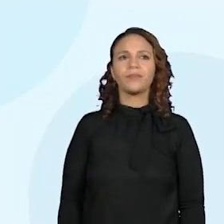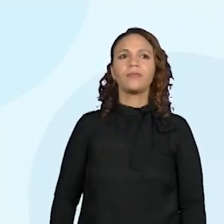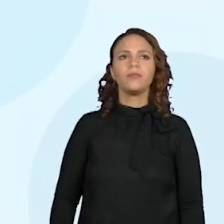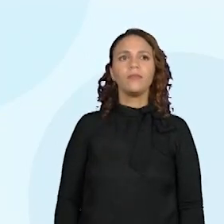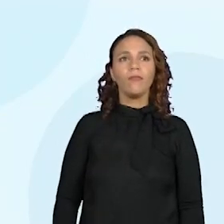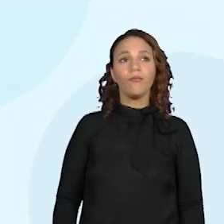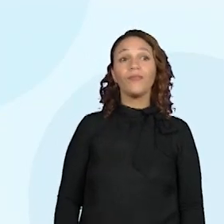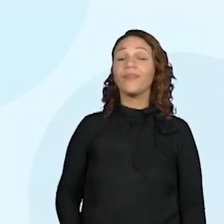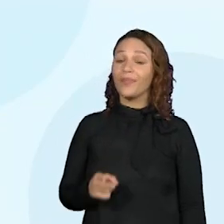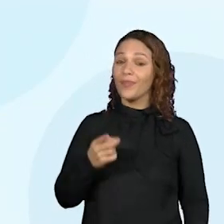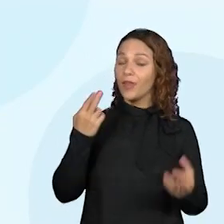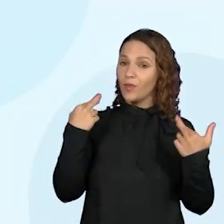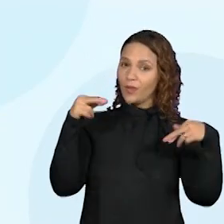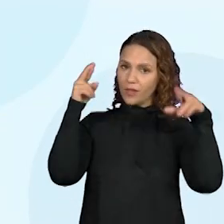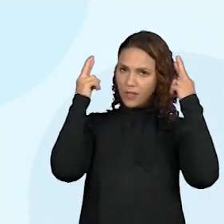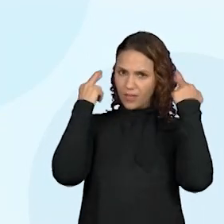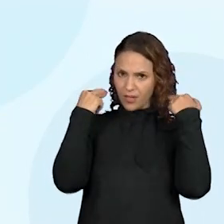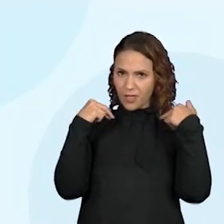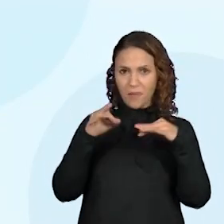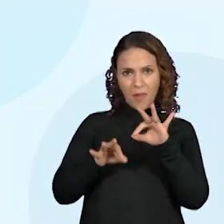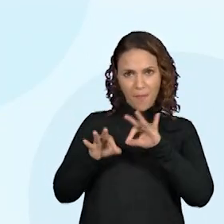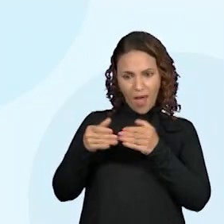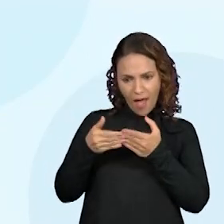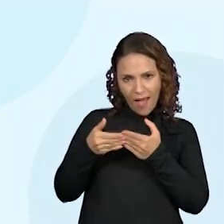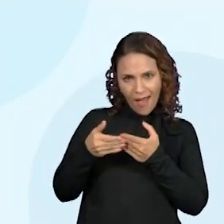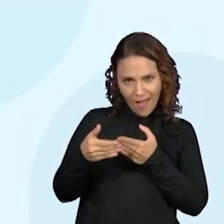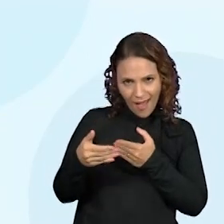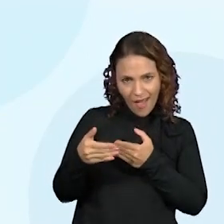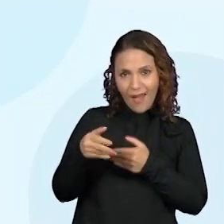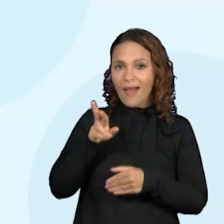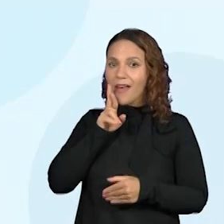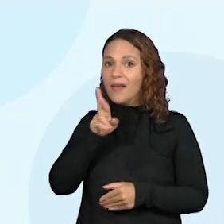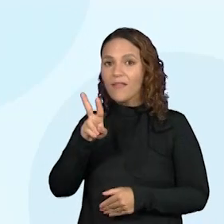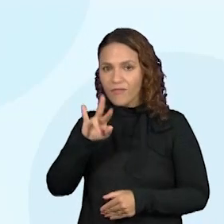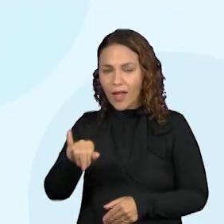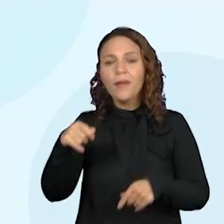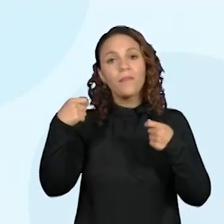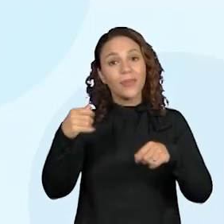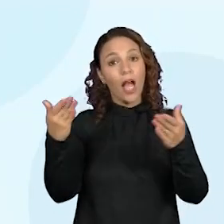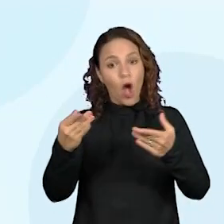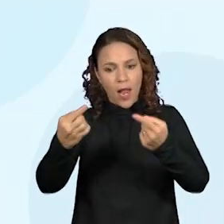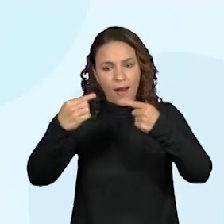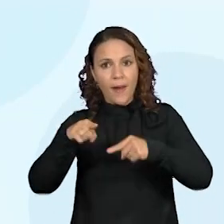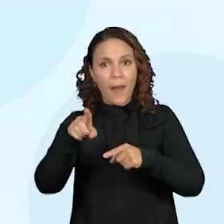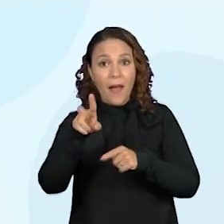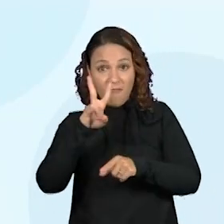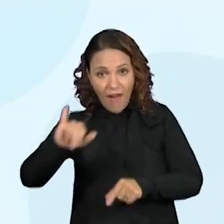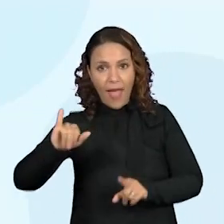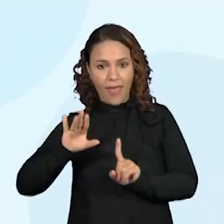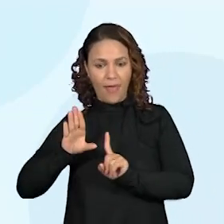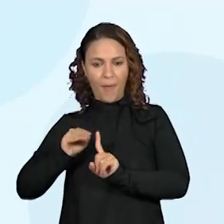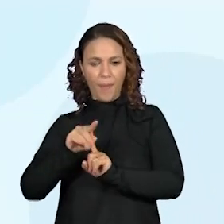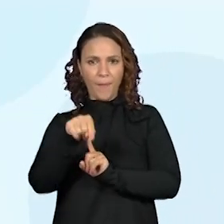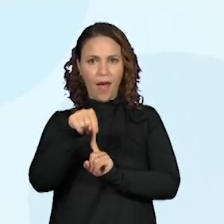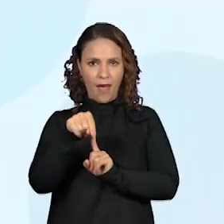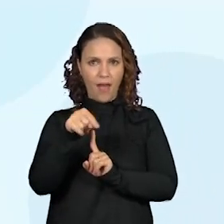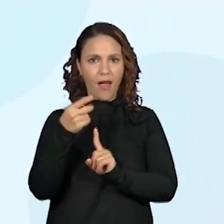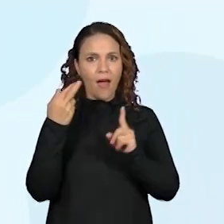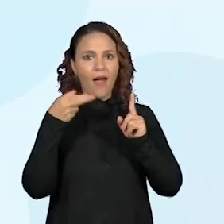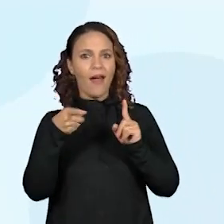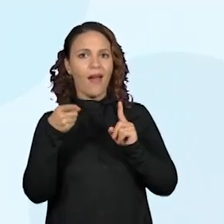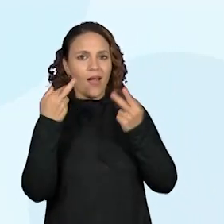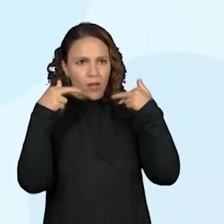Se o cordeiro vai responder, eu preciso de um travessão, porque o cordeiro vai responder. Eu